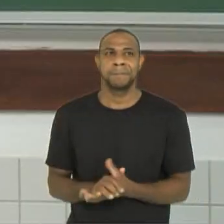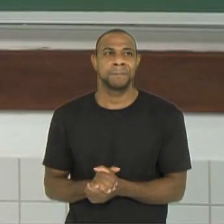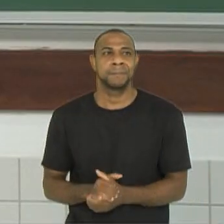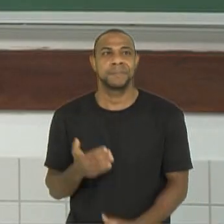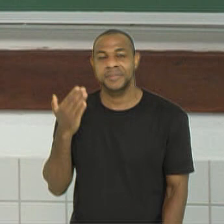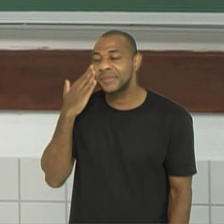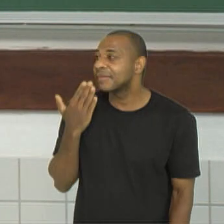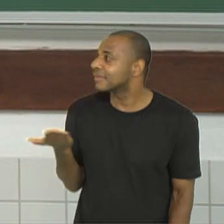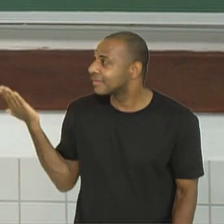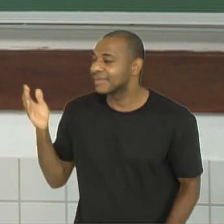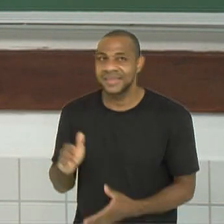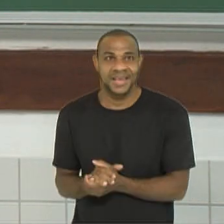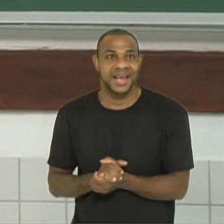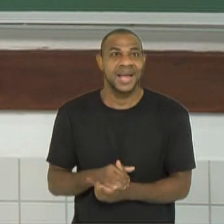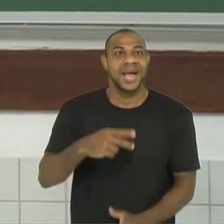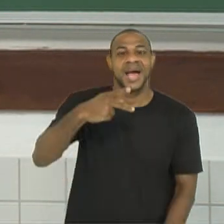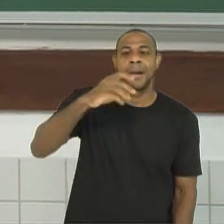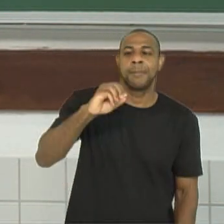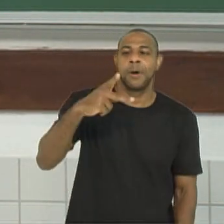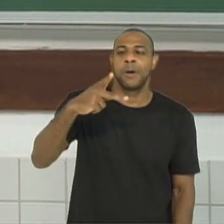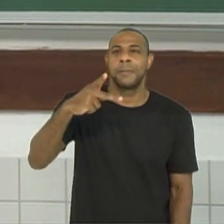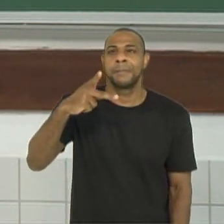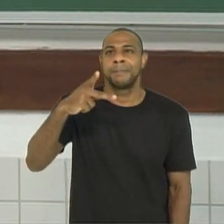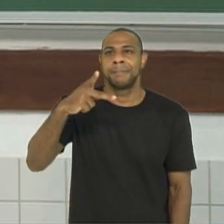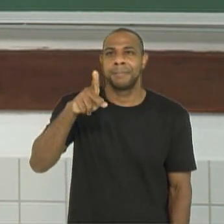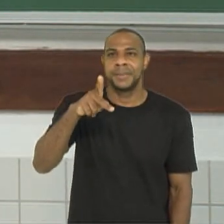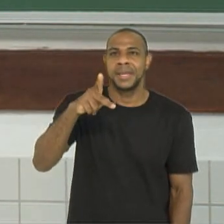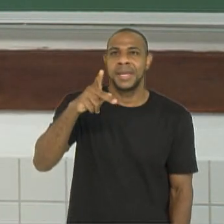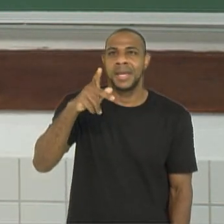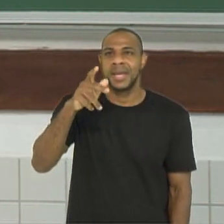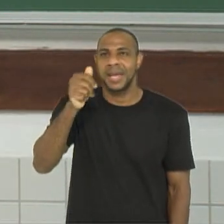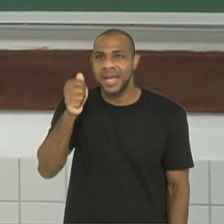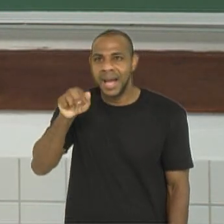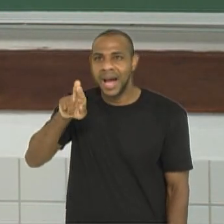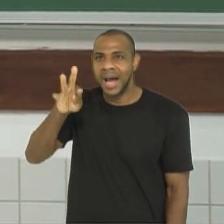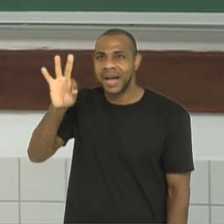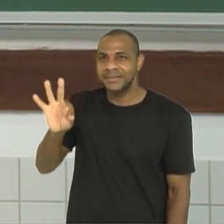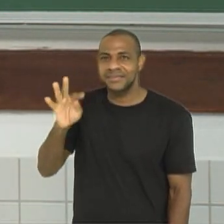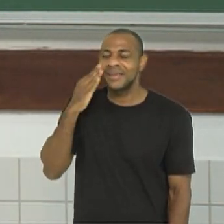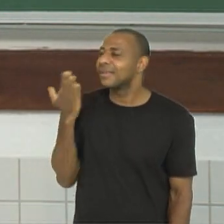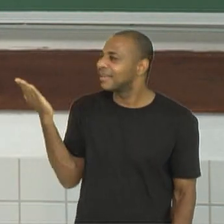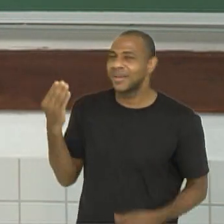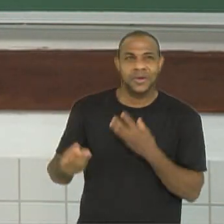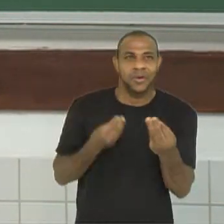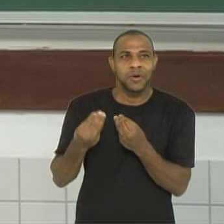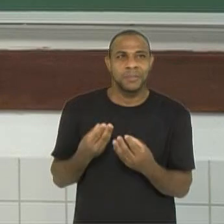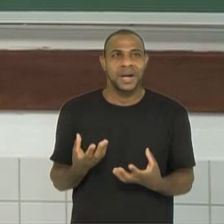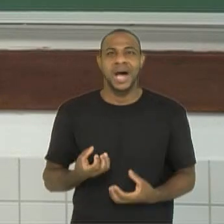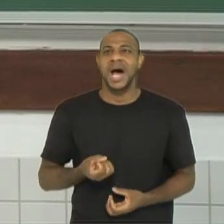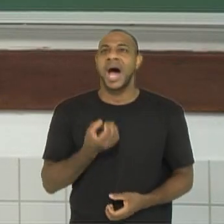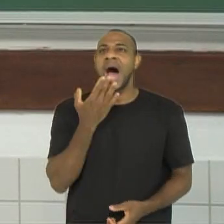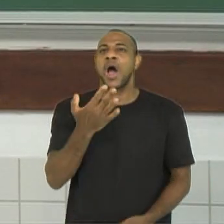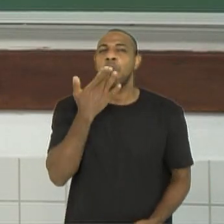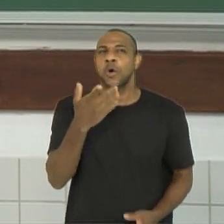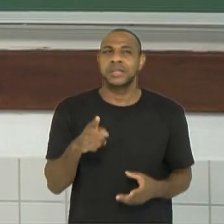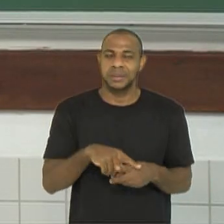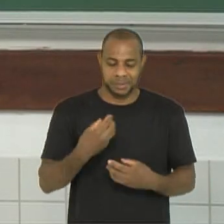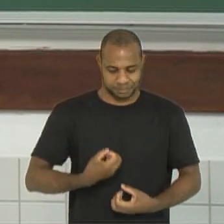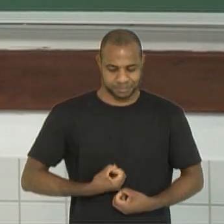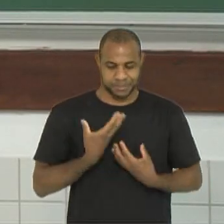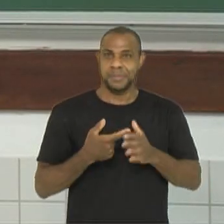entro para pop art. Porque agora nós vamos pensar aqui como é que as cores são presentes também nessas questões de um